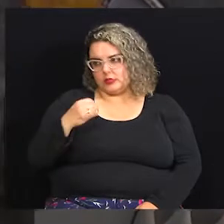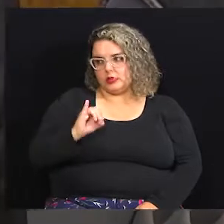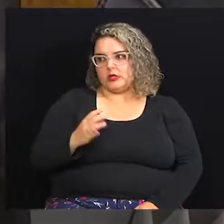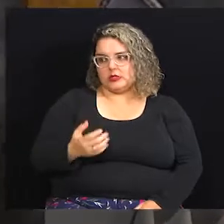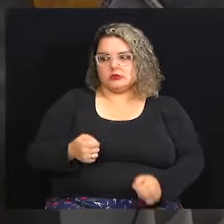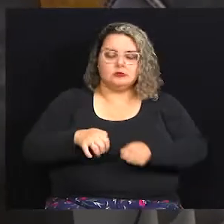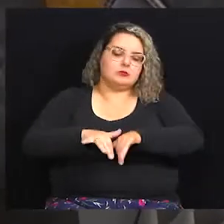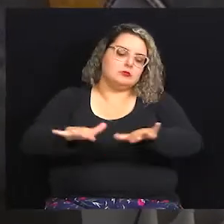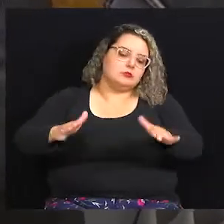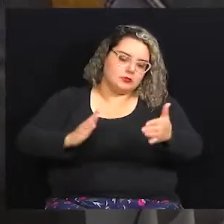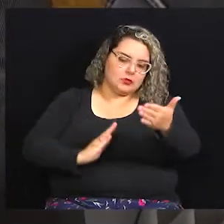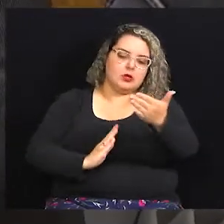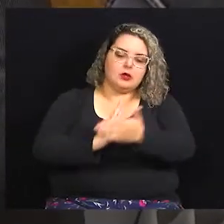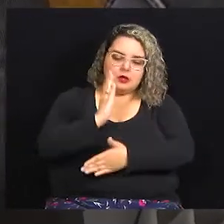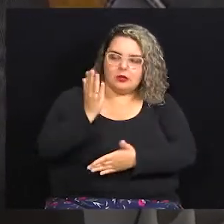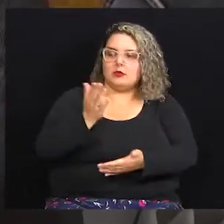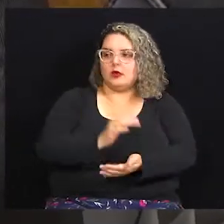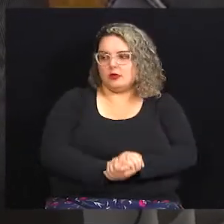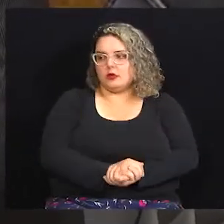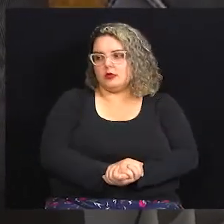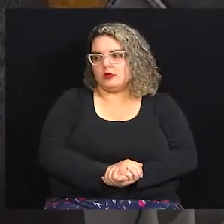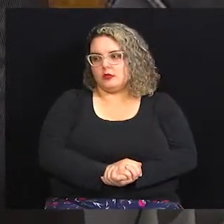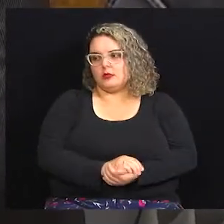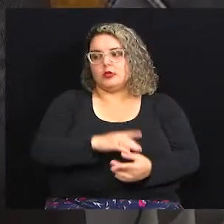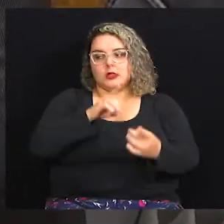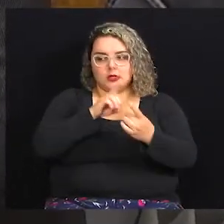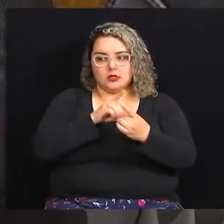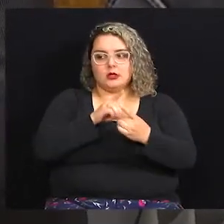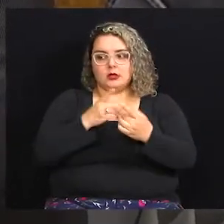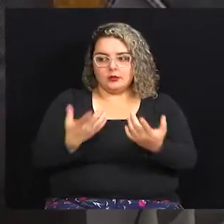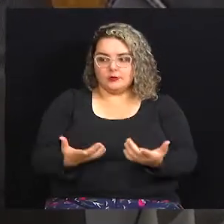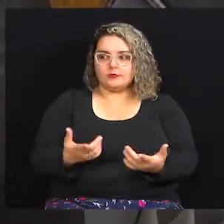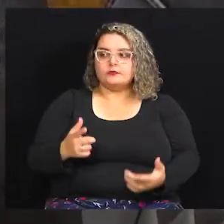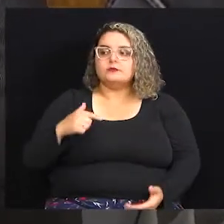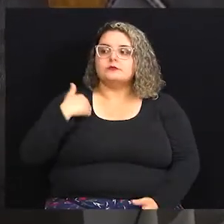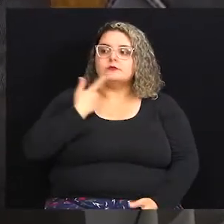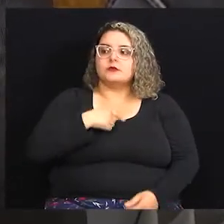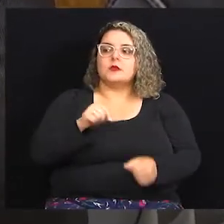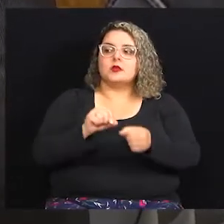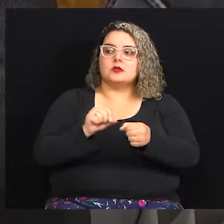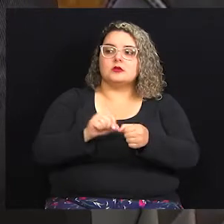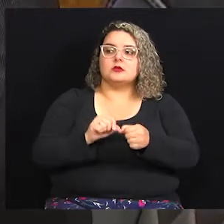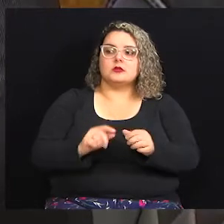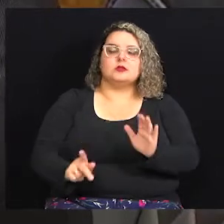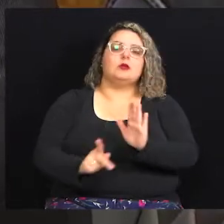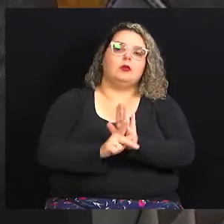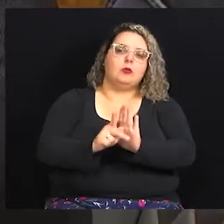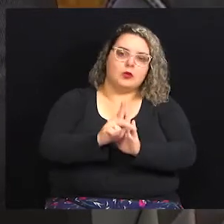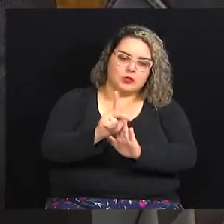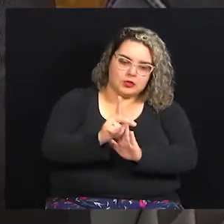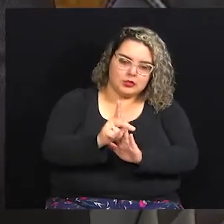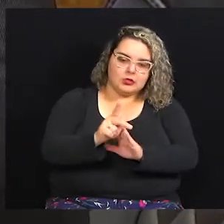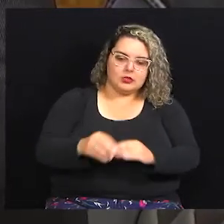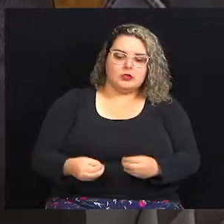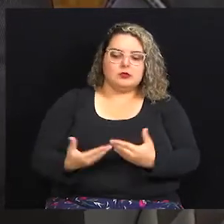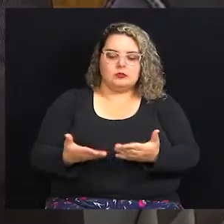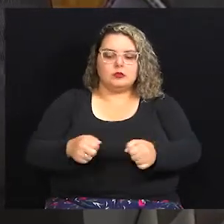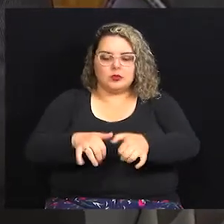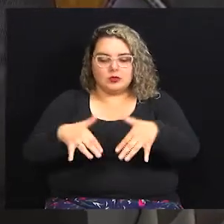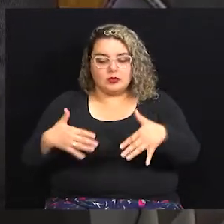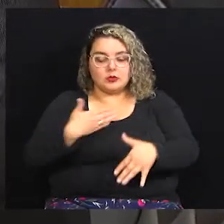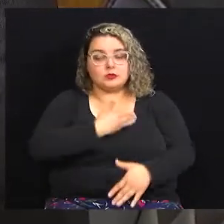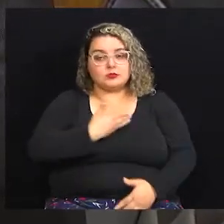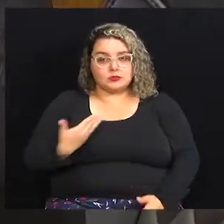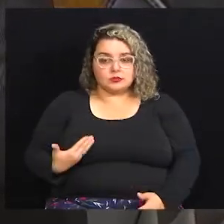for amplamente aprovado pela consulta a gente vai fazer o ante projeto e vai também submeter a